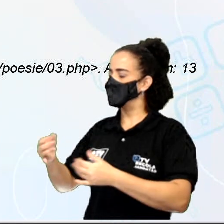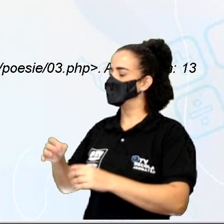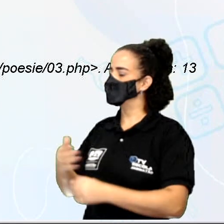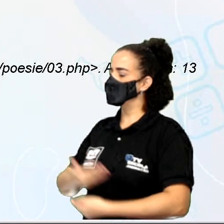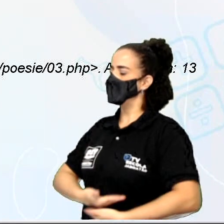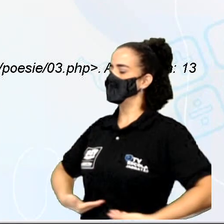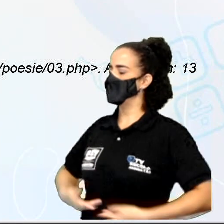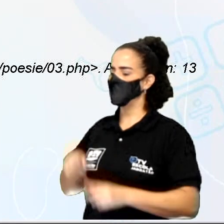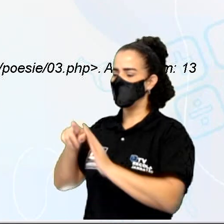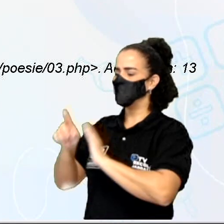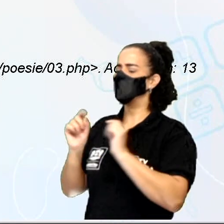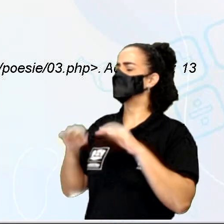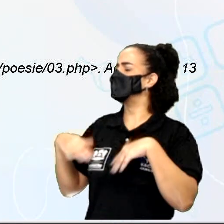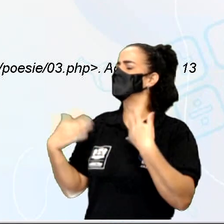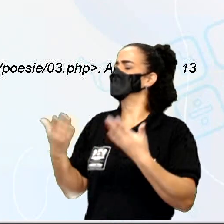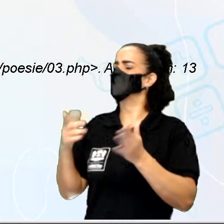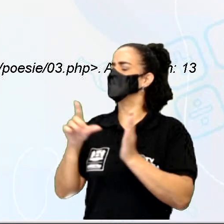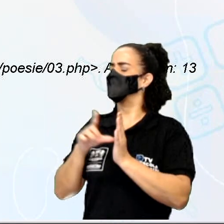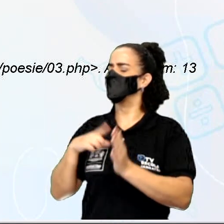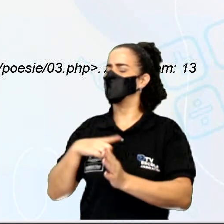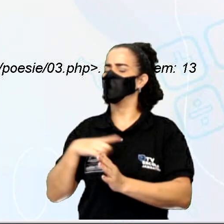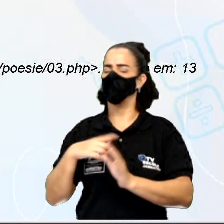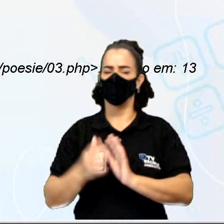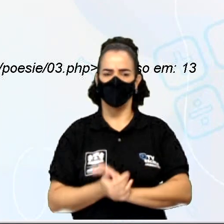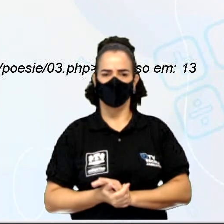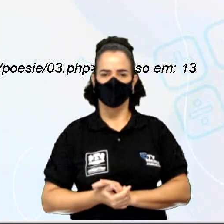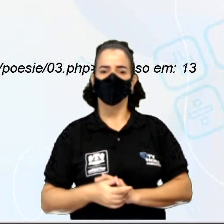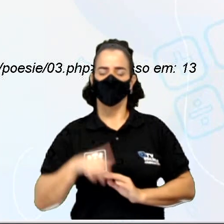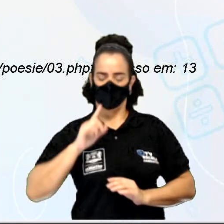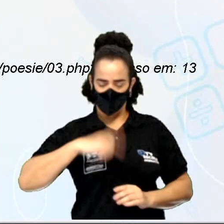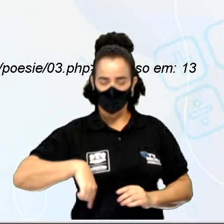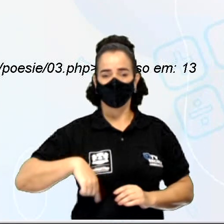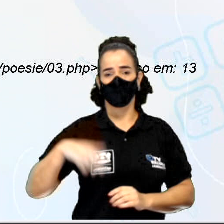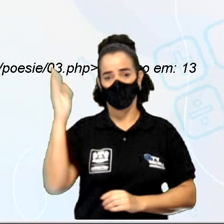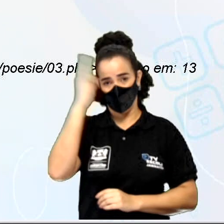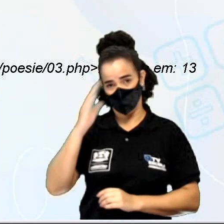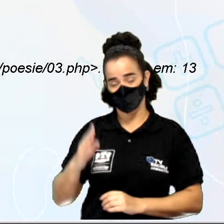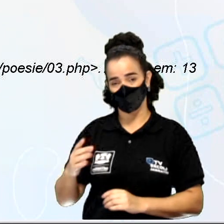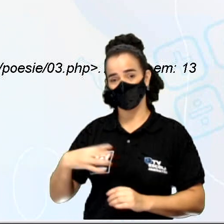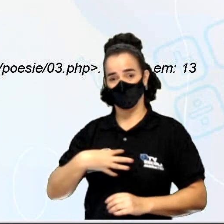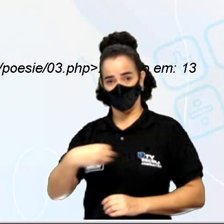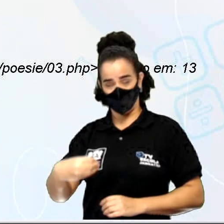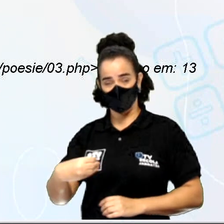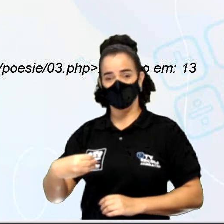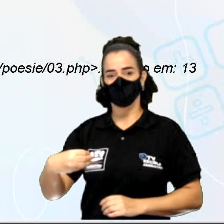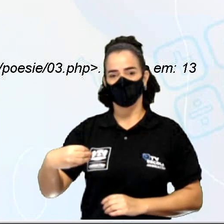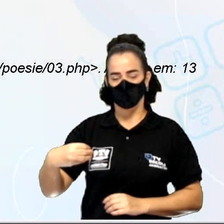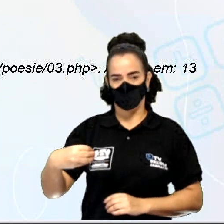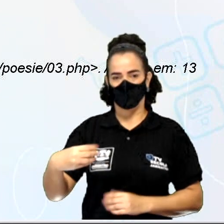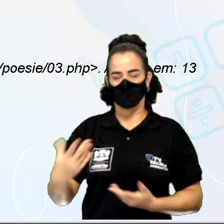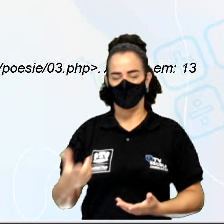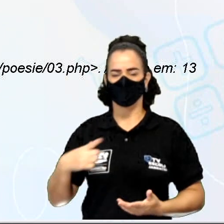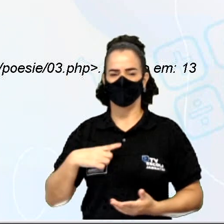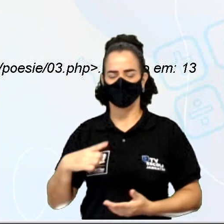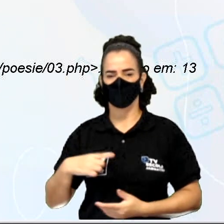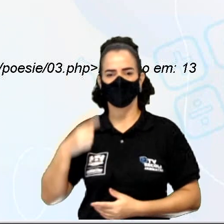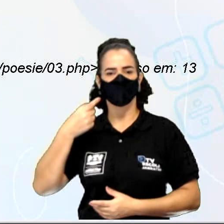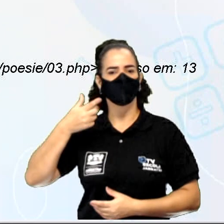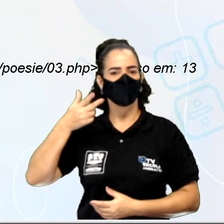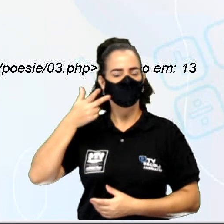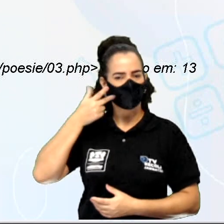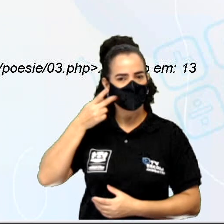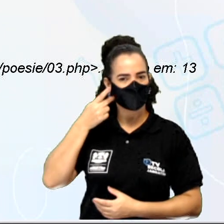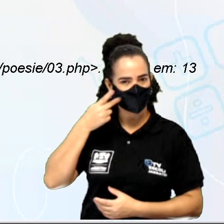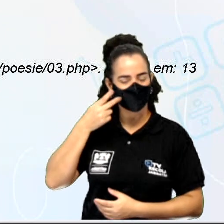há? Eu sou brasileiro, filho do Nordeste. Sou cabra da peste, sou do Ceará. Tem muita beleza, muita boa